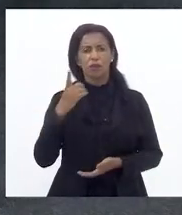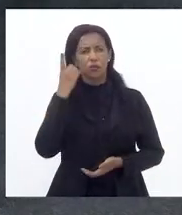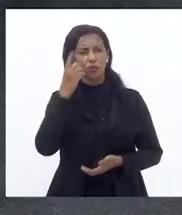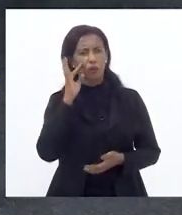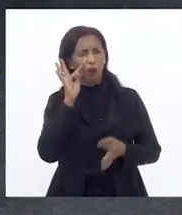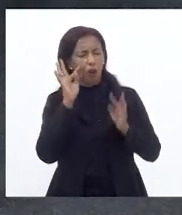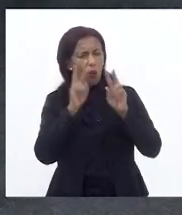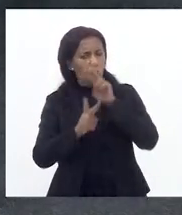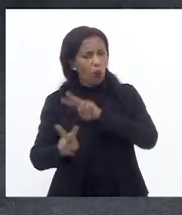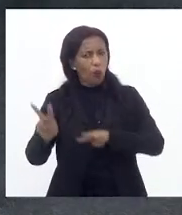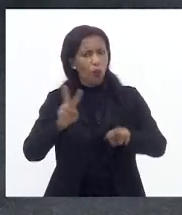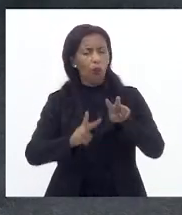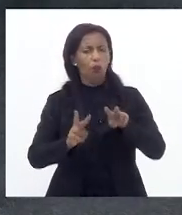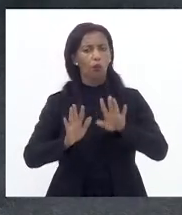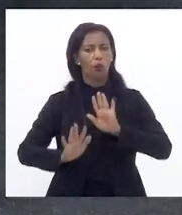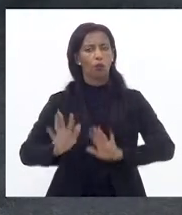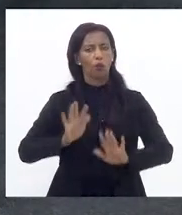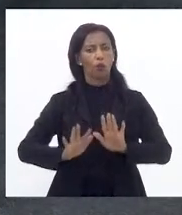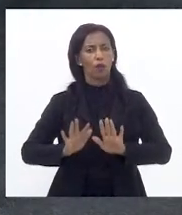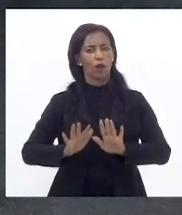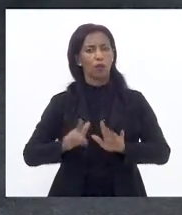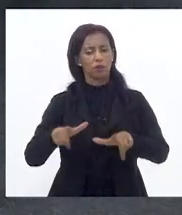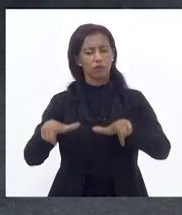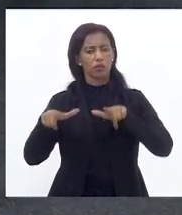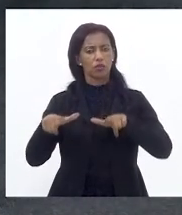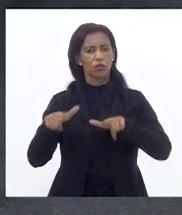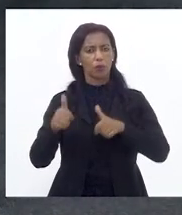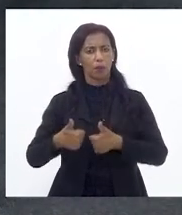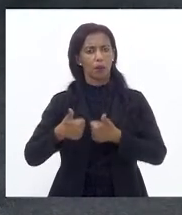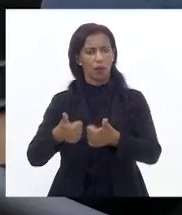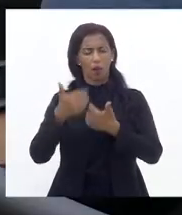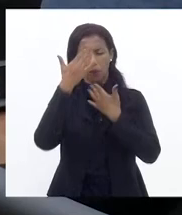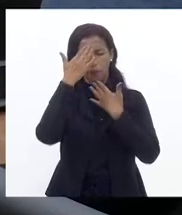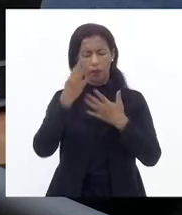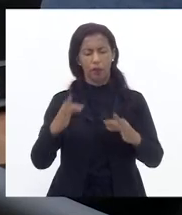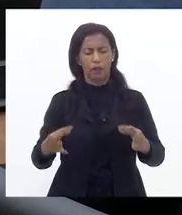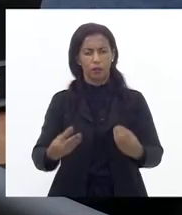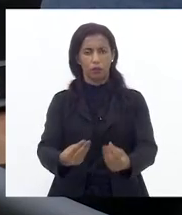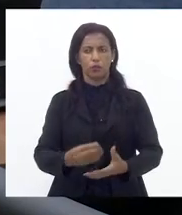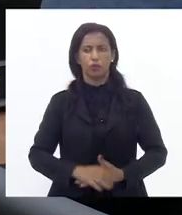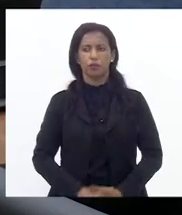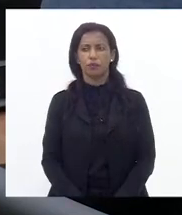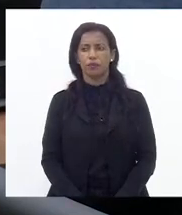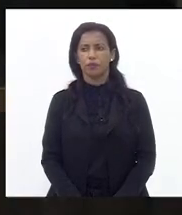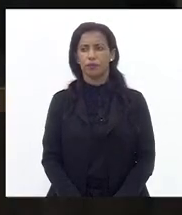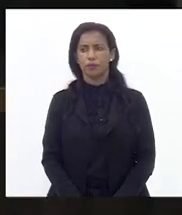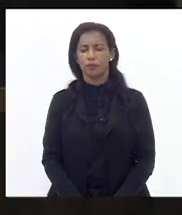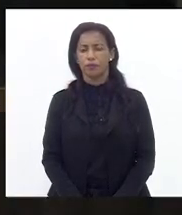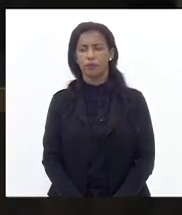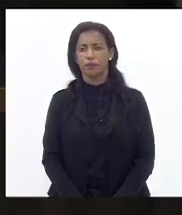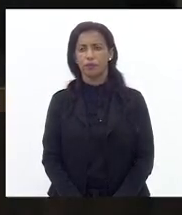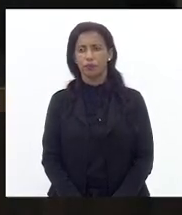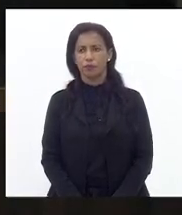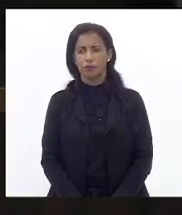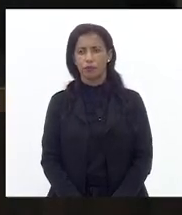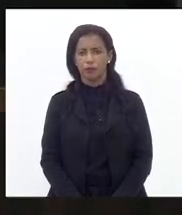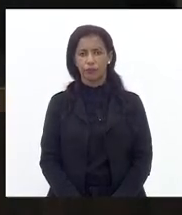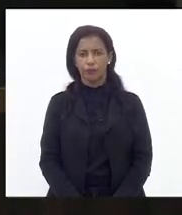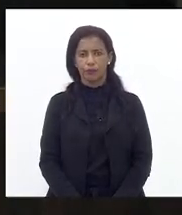Observe com cuidado esse diploma legal Muito obrigado a todos e bom obrigado